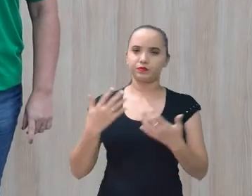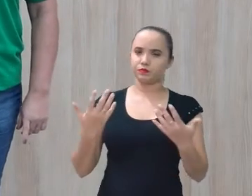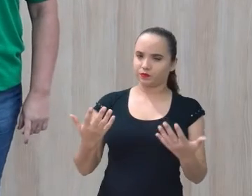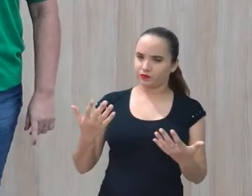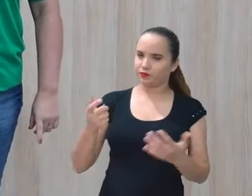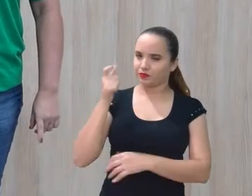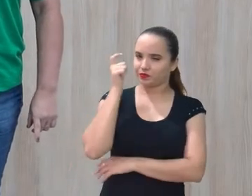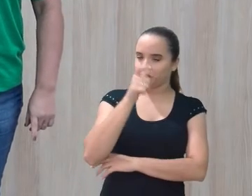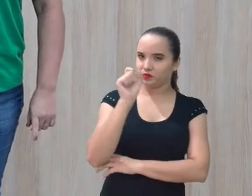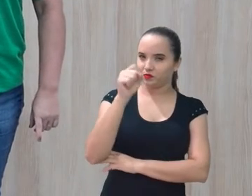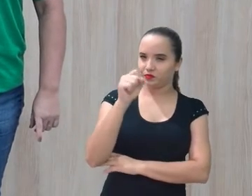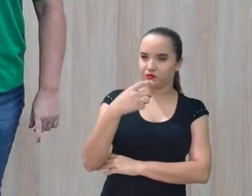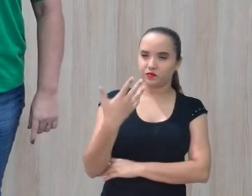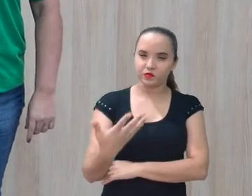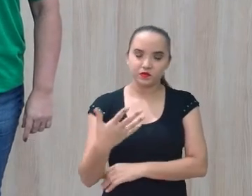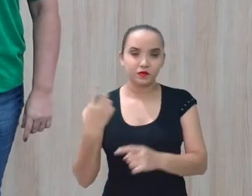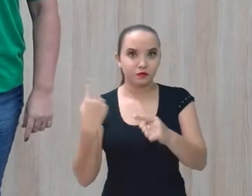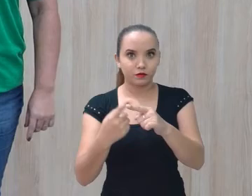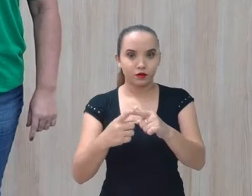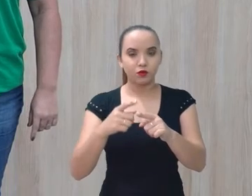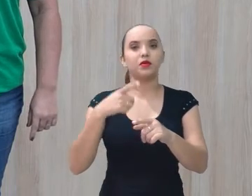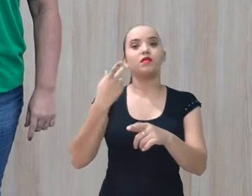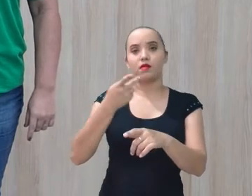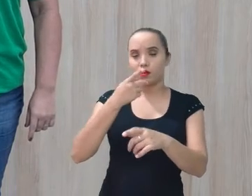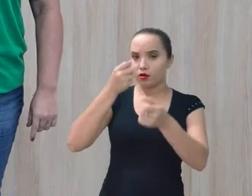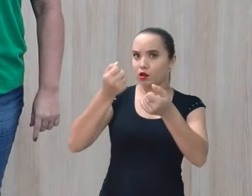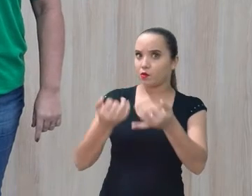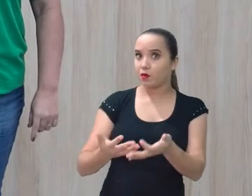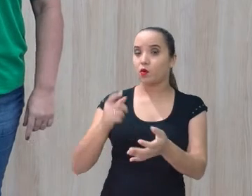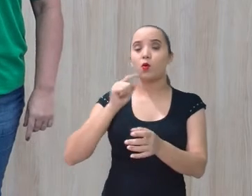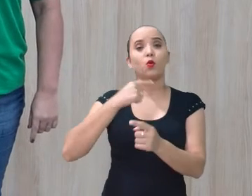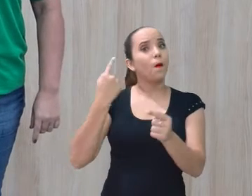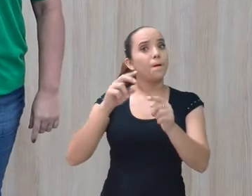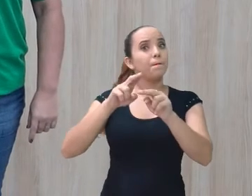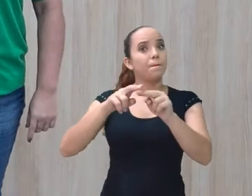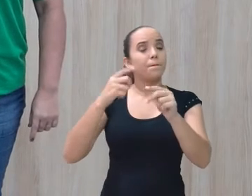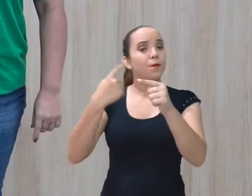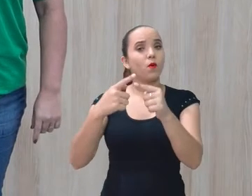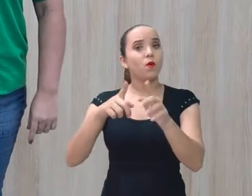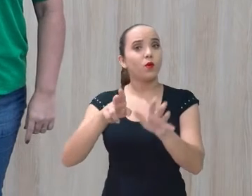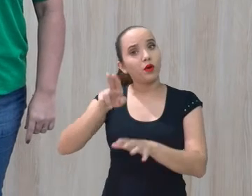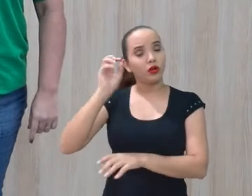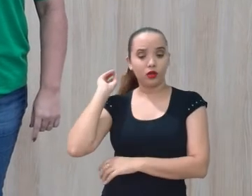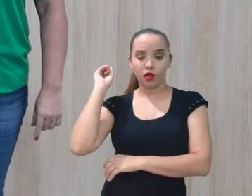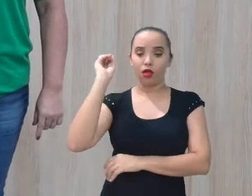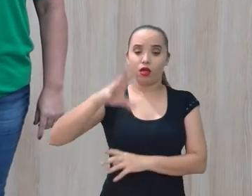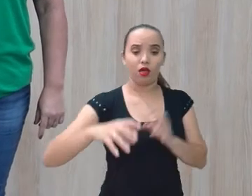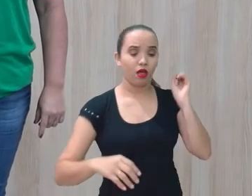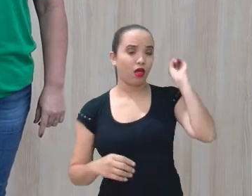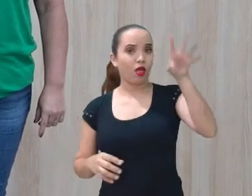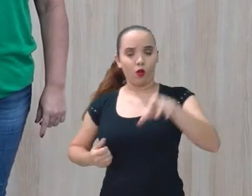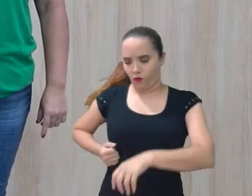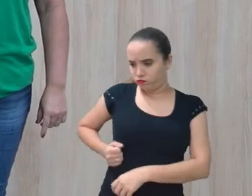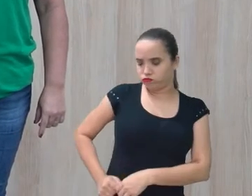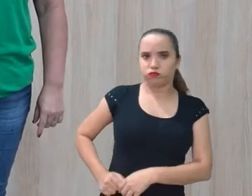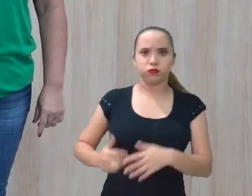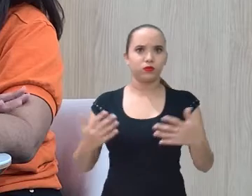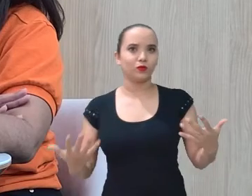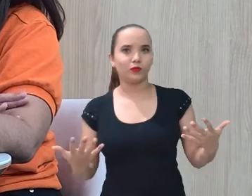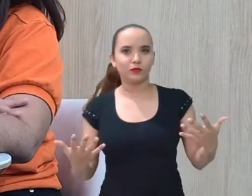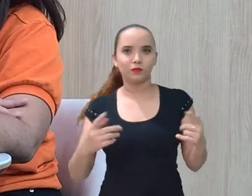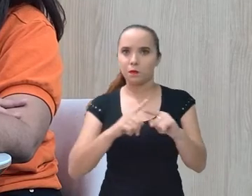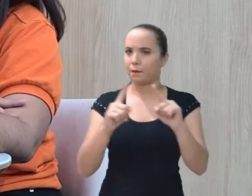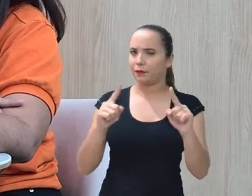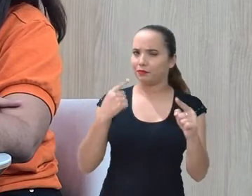estando lá no zoológico, eles jogam cocô quando alguém vai lá vê-lo. Por quê? Por que será? Porque é uma